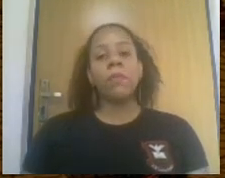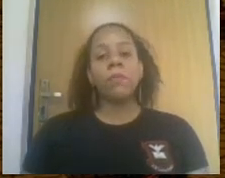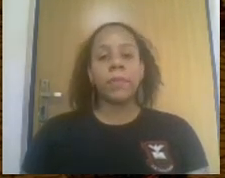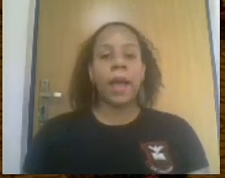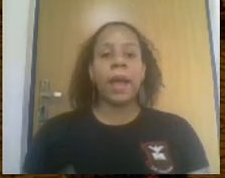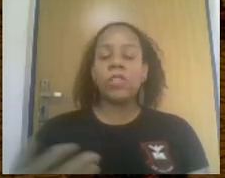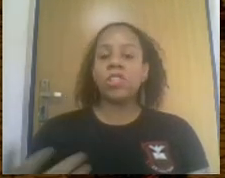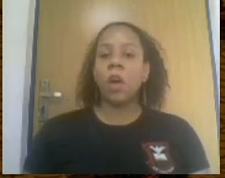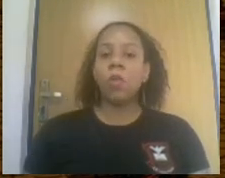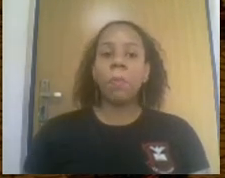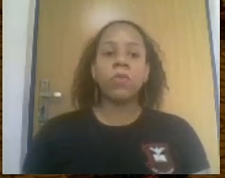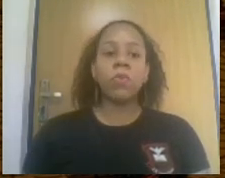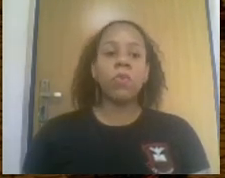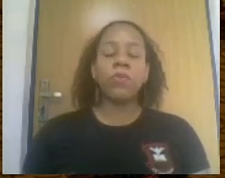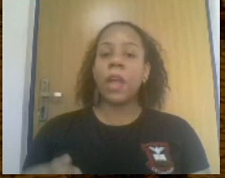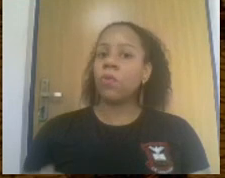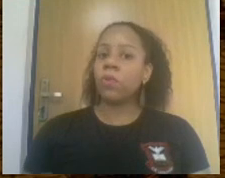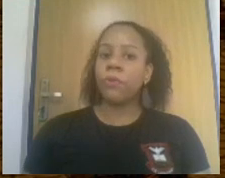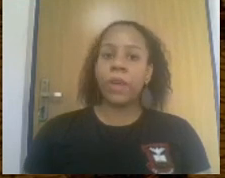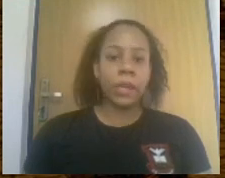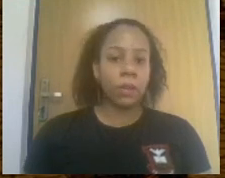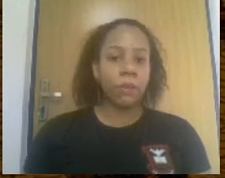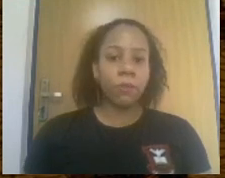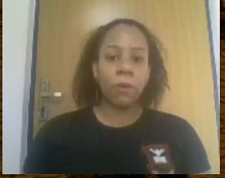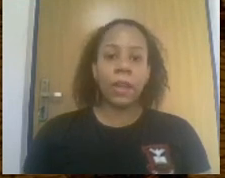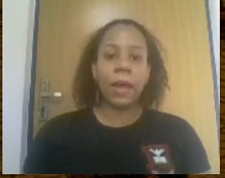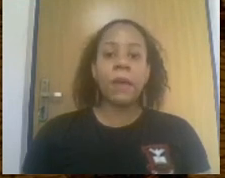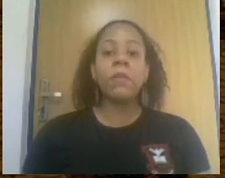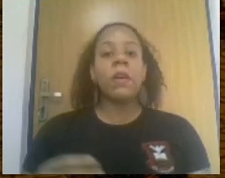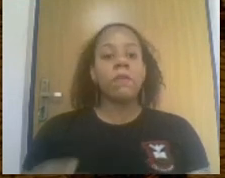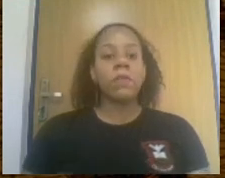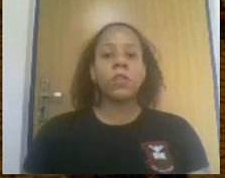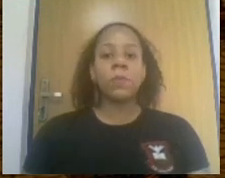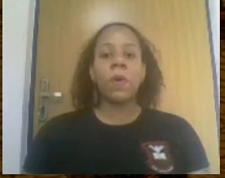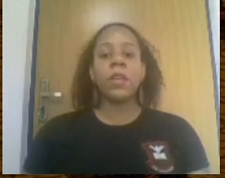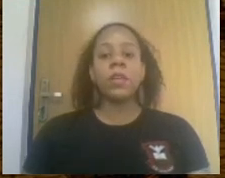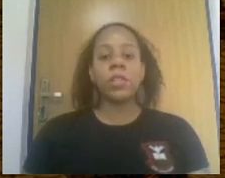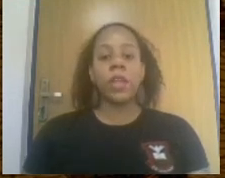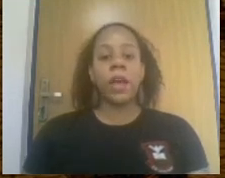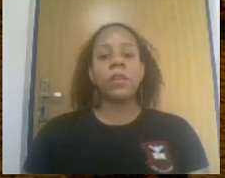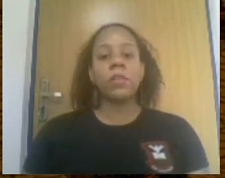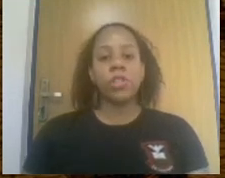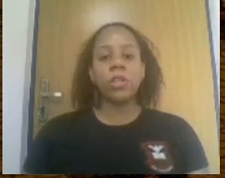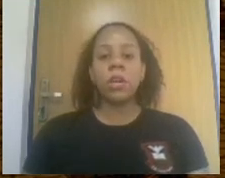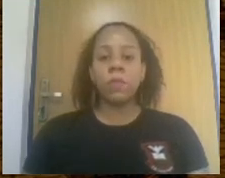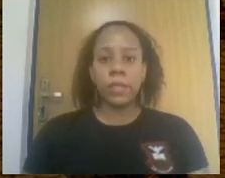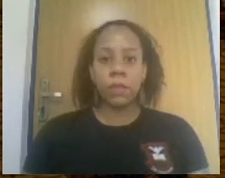poder perguntar, tirar alguma dúvida, algo que eu falei que não ficou claro. Vocês podem